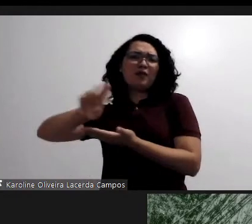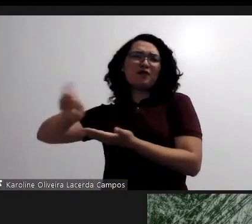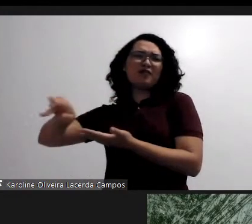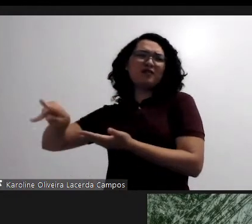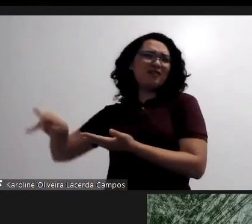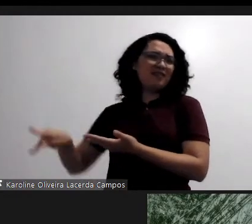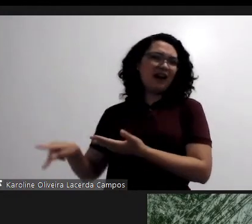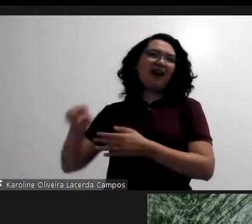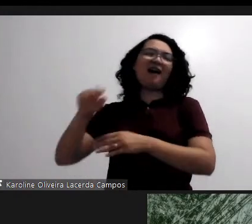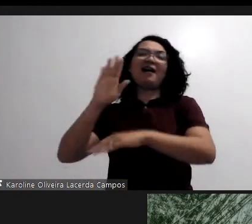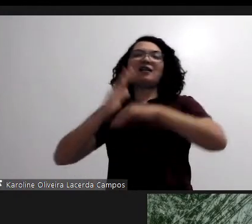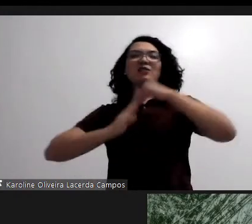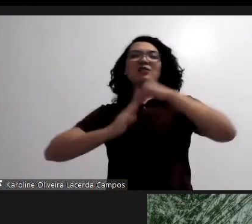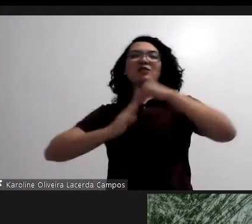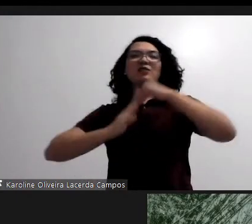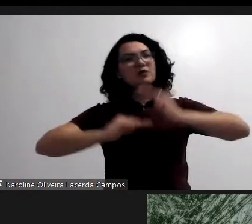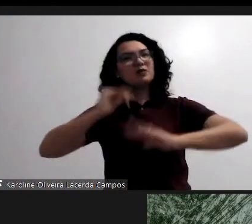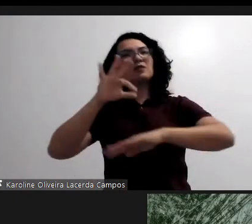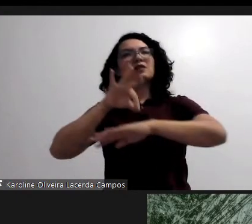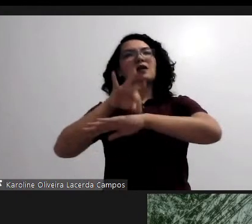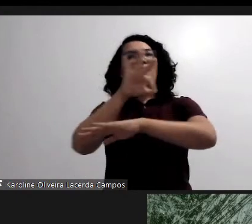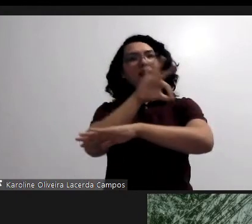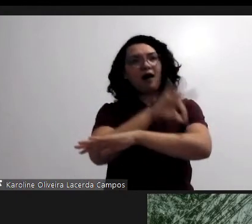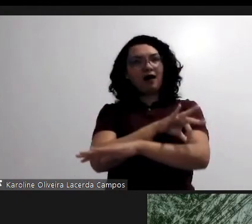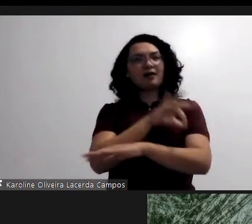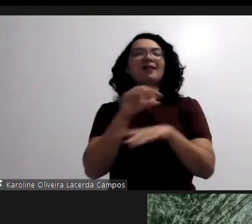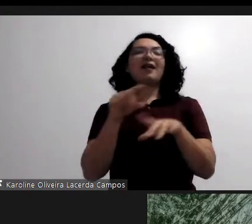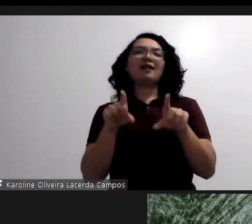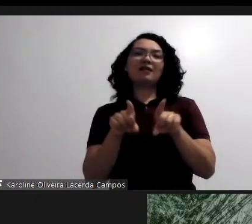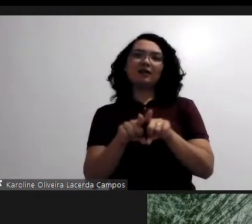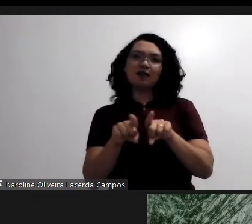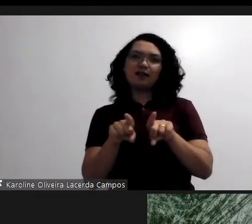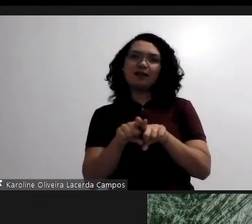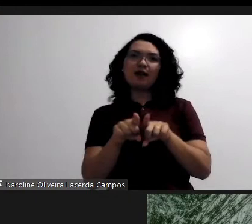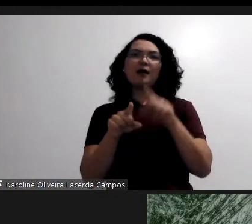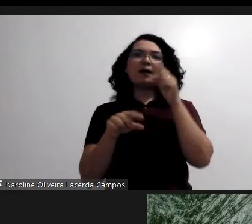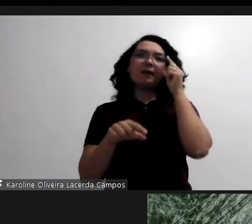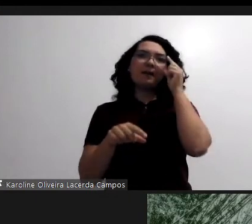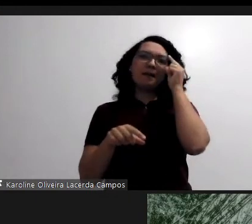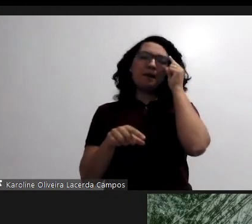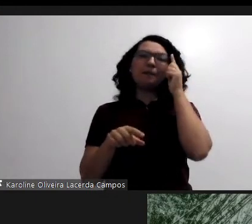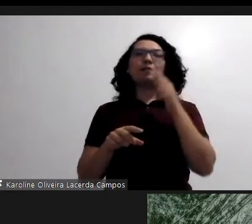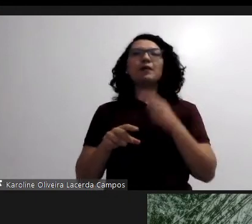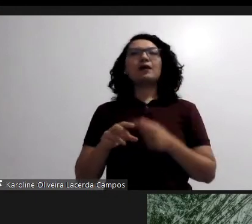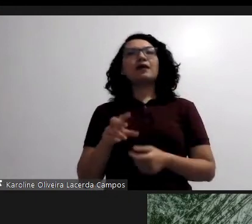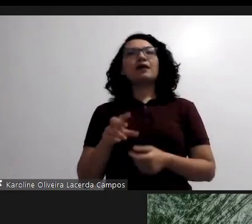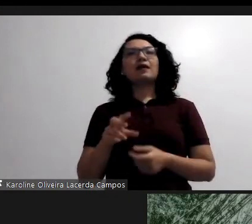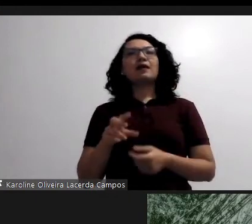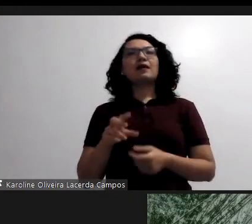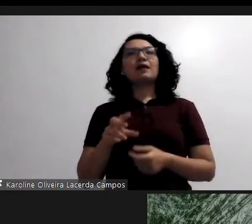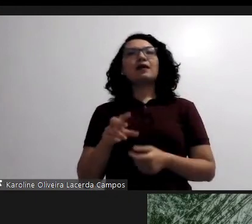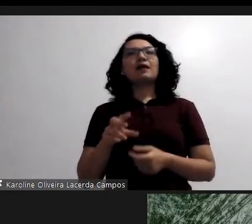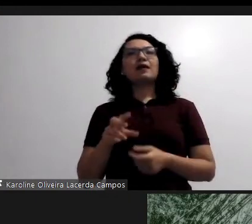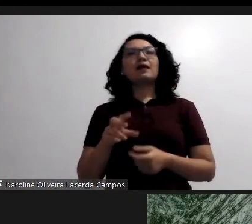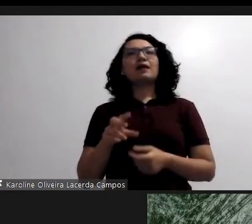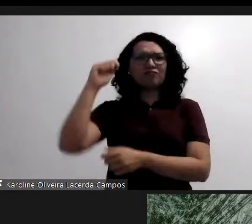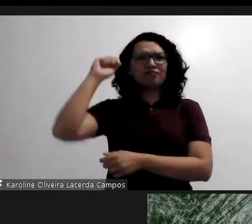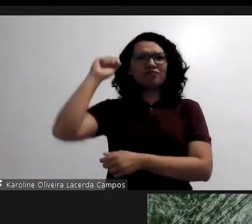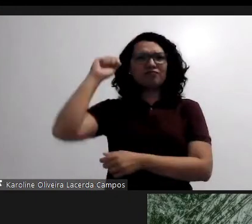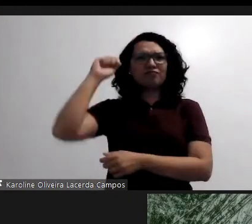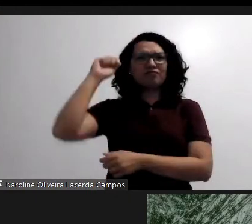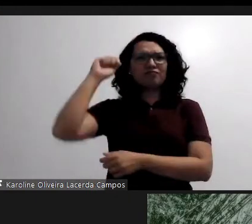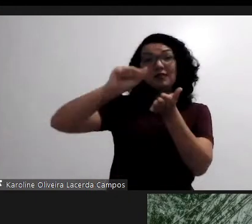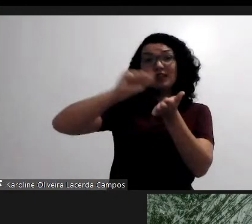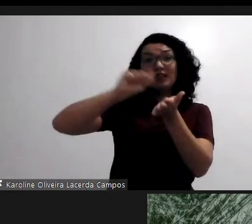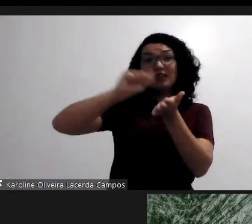são referência no nosso campo e incluem aqueles livros de cabeceira que a gente sempre volta com muito proveito.